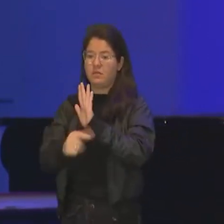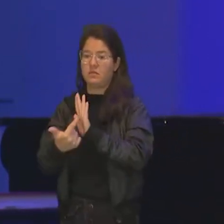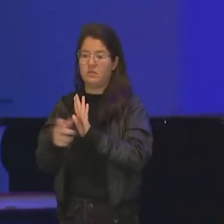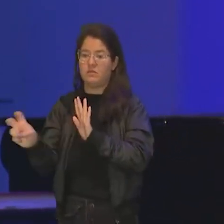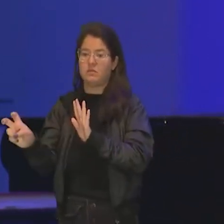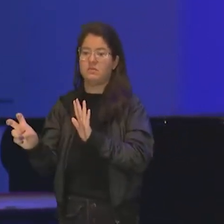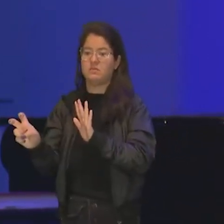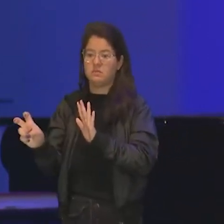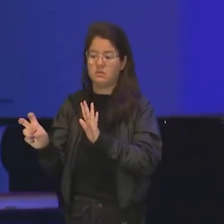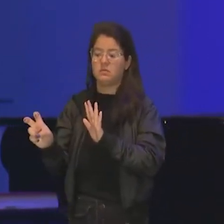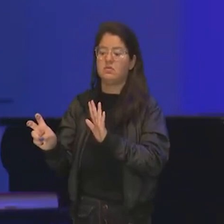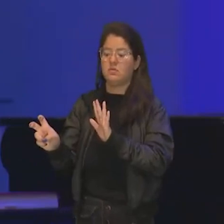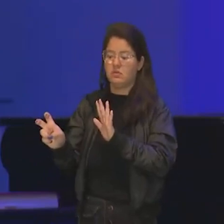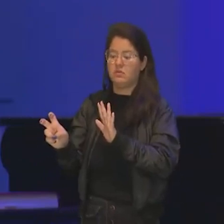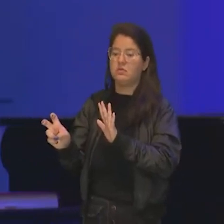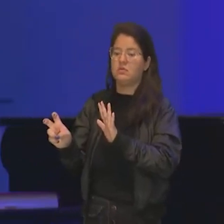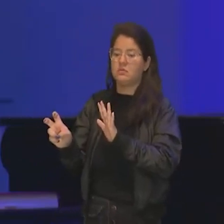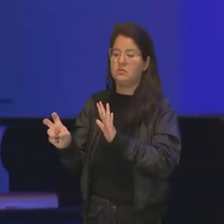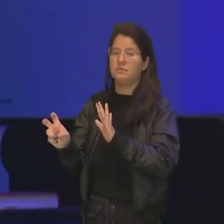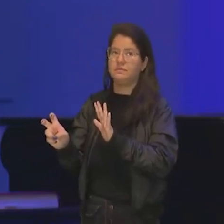entender um pouco este contexto.